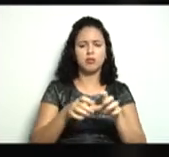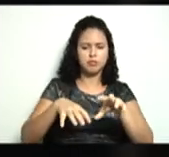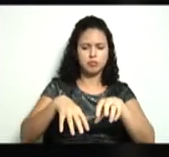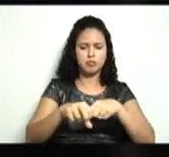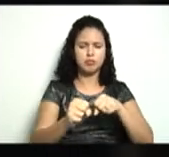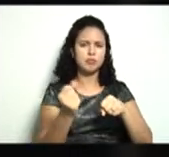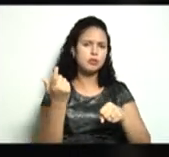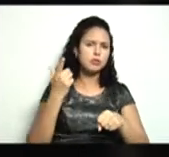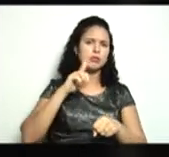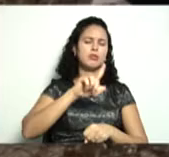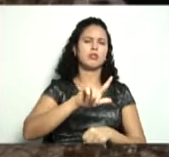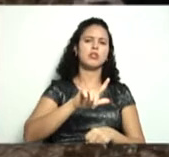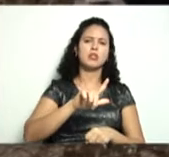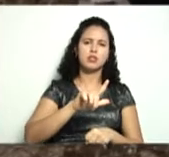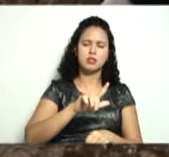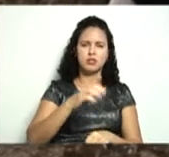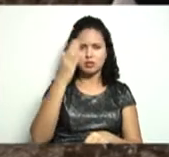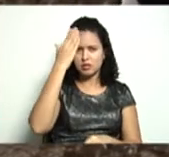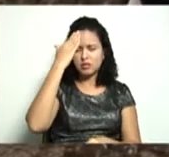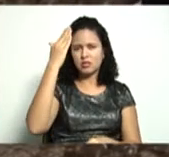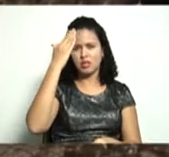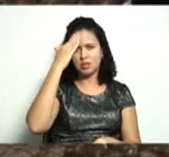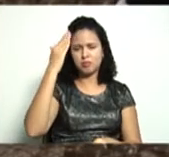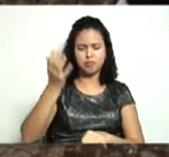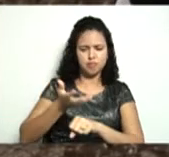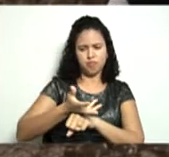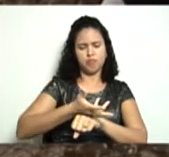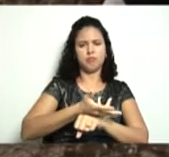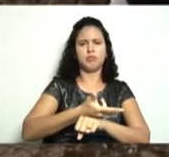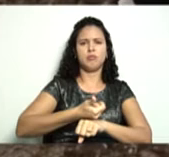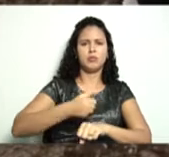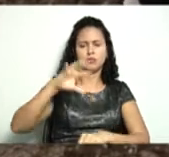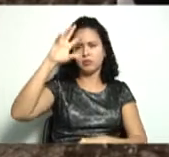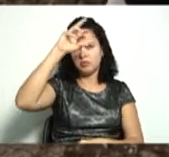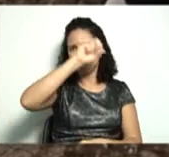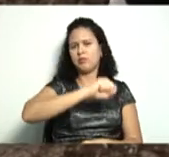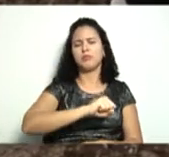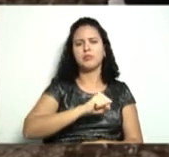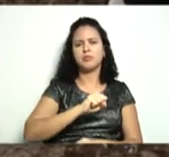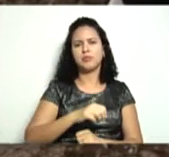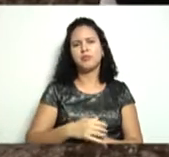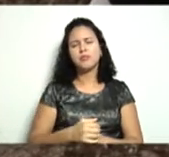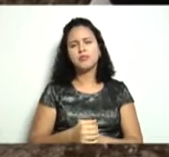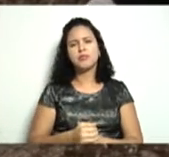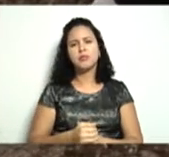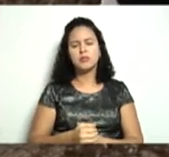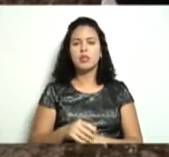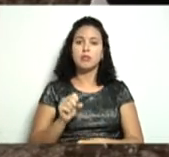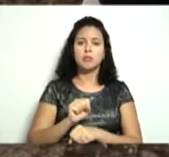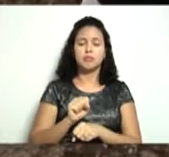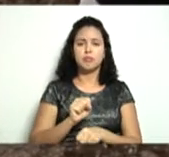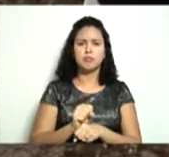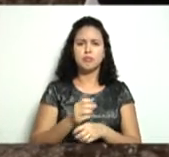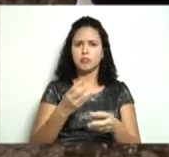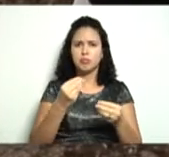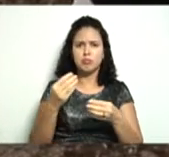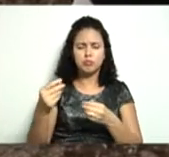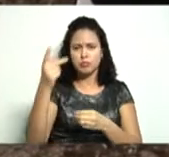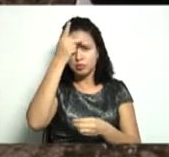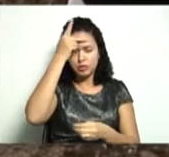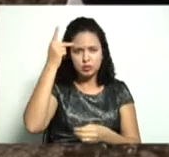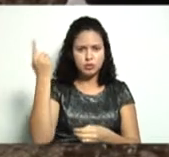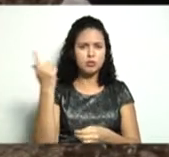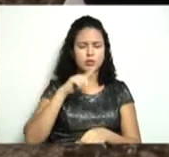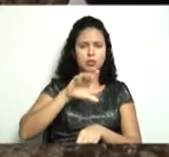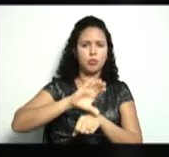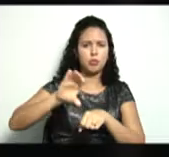tenho certeza que pôde aprimorar muito isso e aprendeu muito com isso. Espero que muita gente possa vir fazer